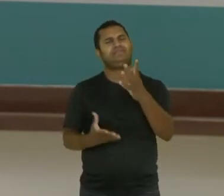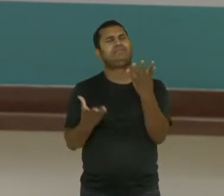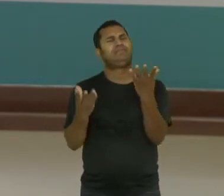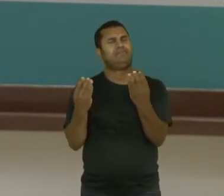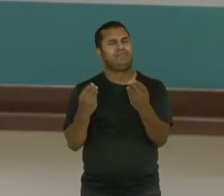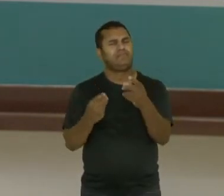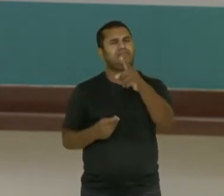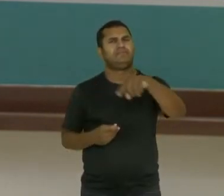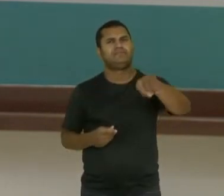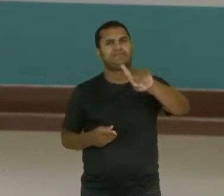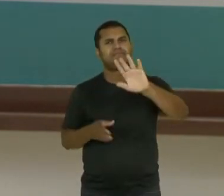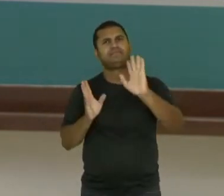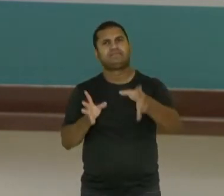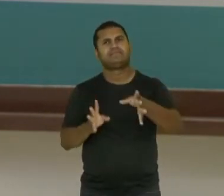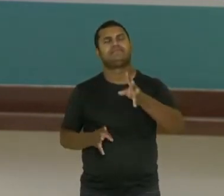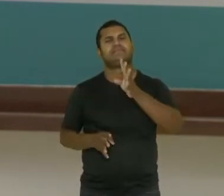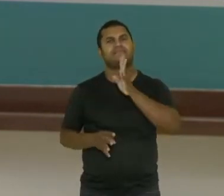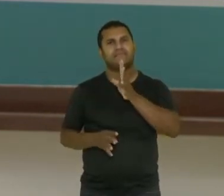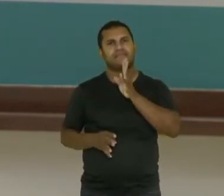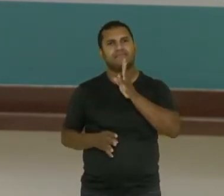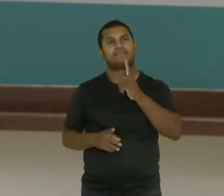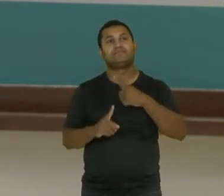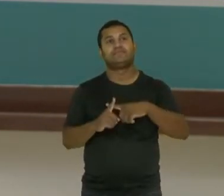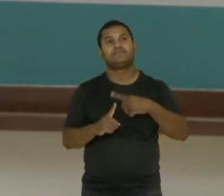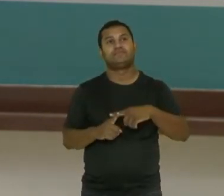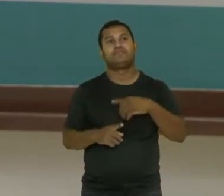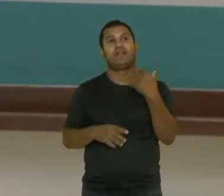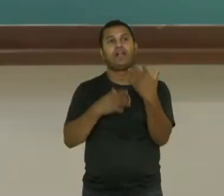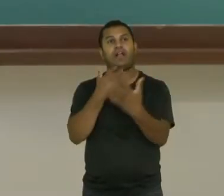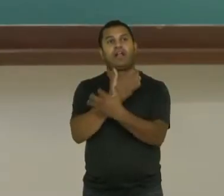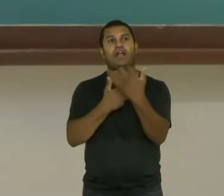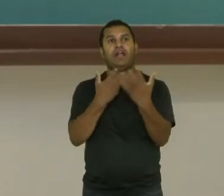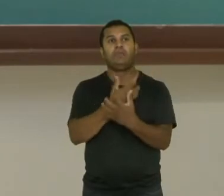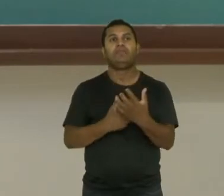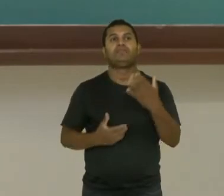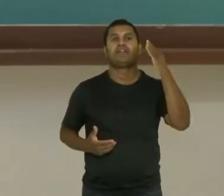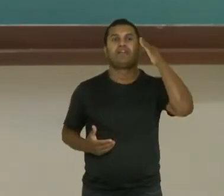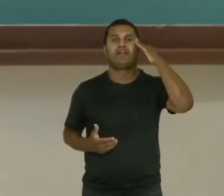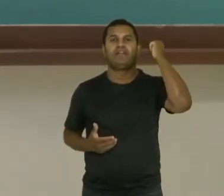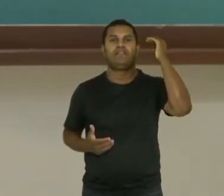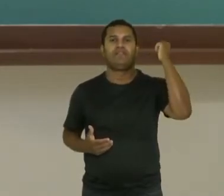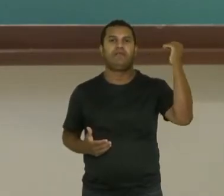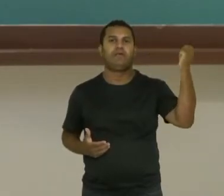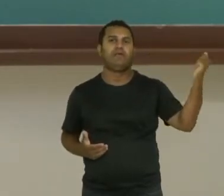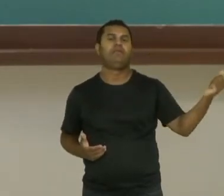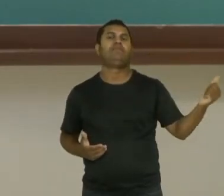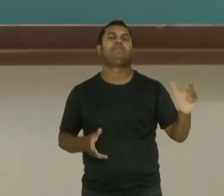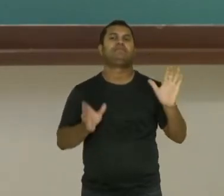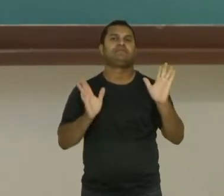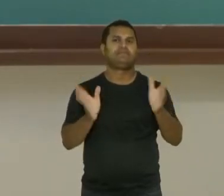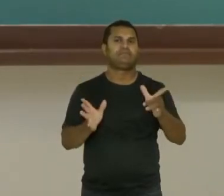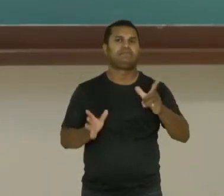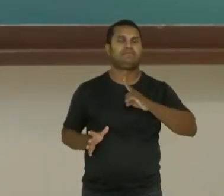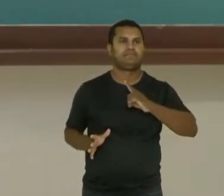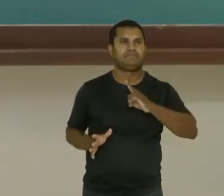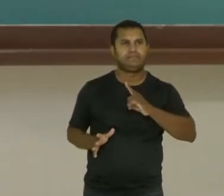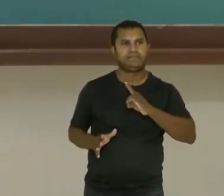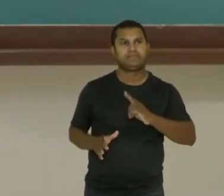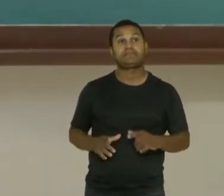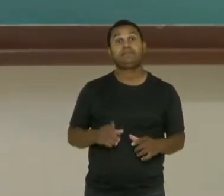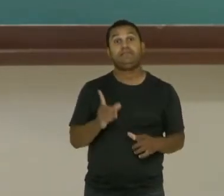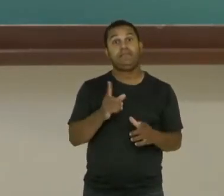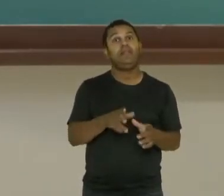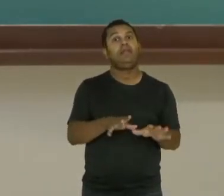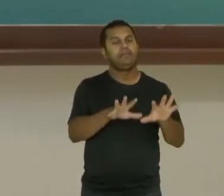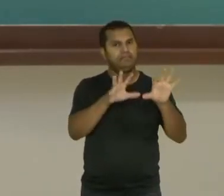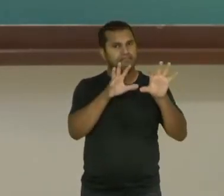mambo por conta dessa música, do Mambo No. 5, que já é uma recriação, uma regravação. Ele mantém um